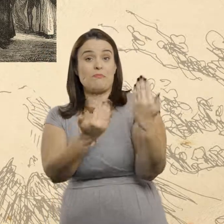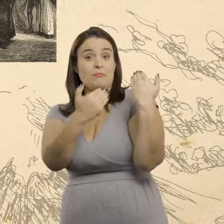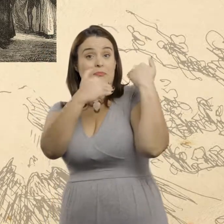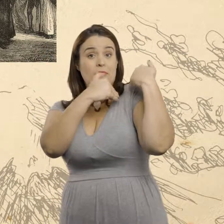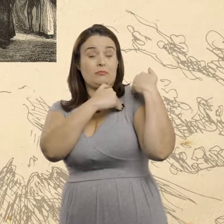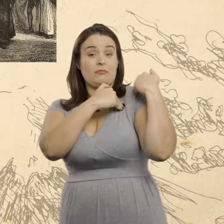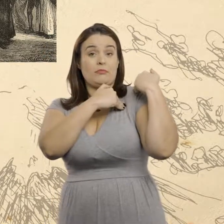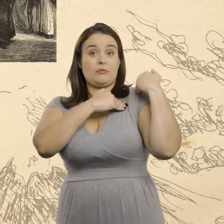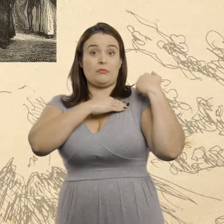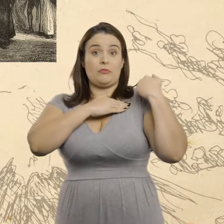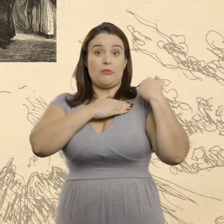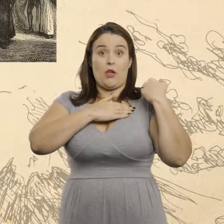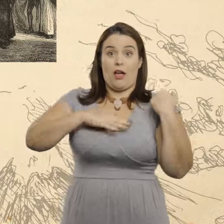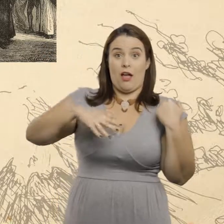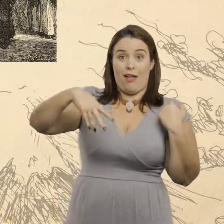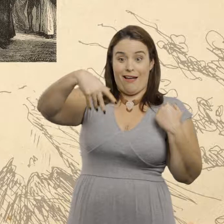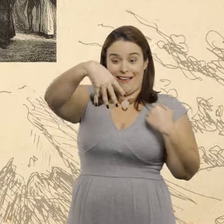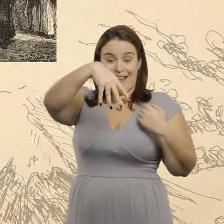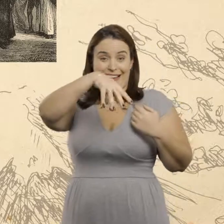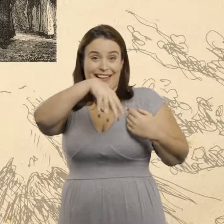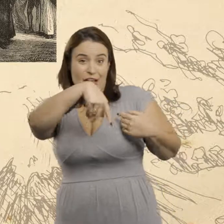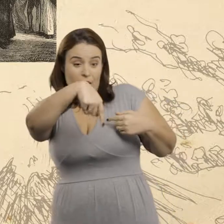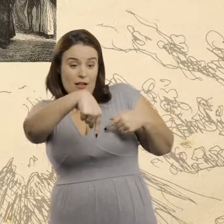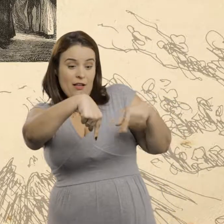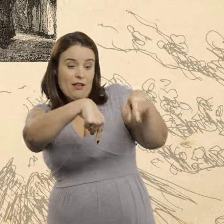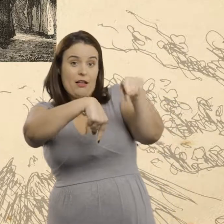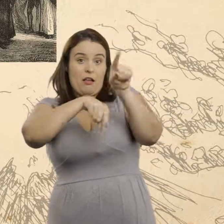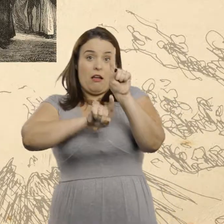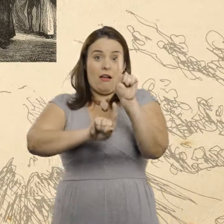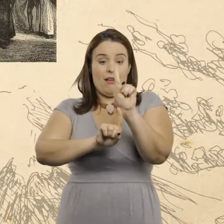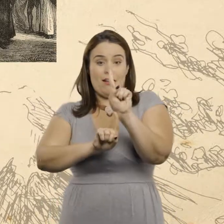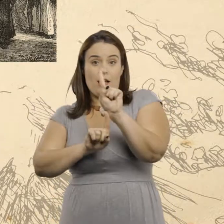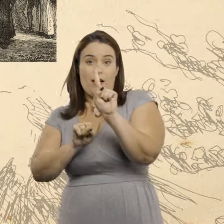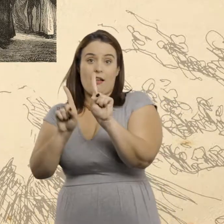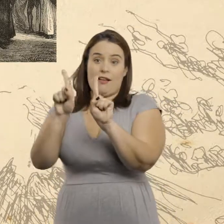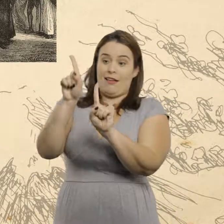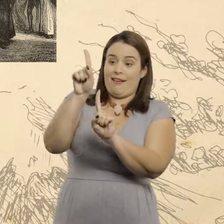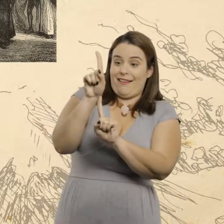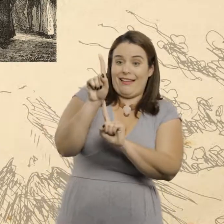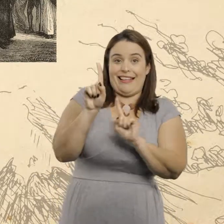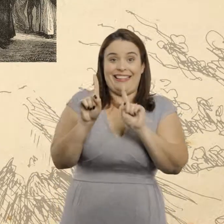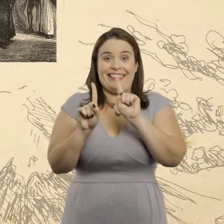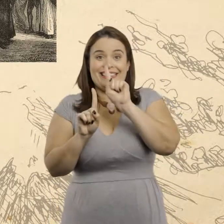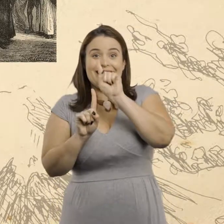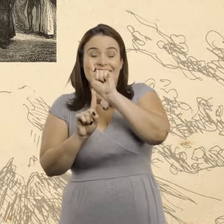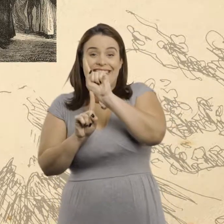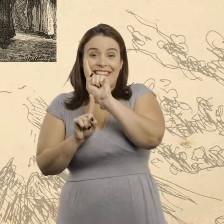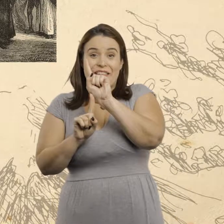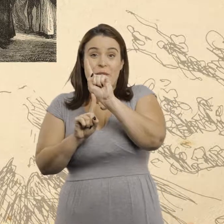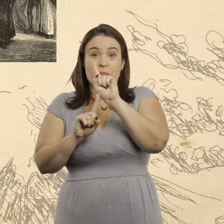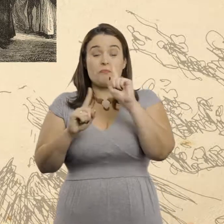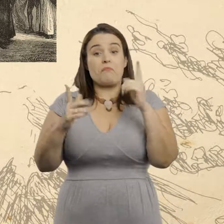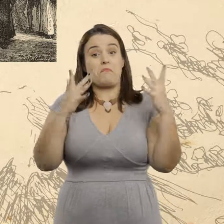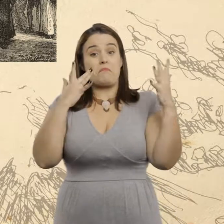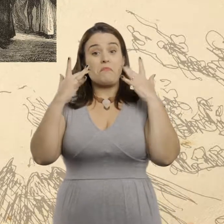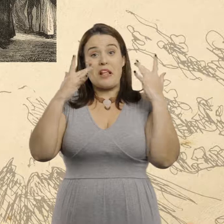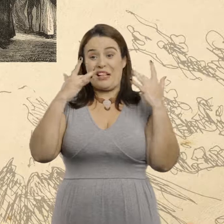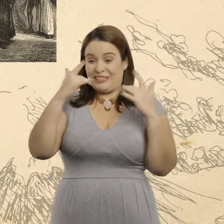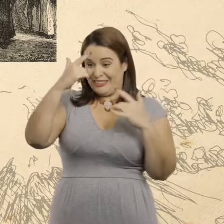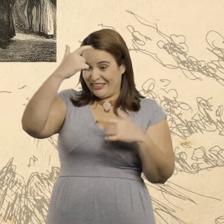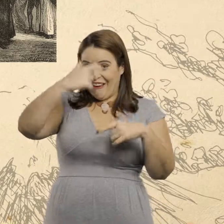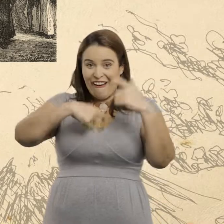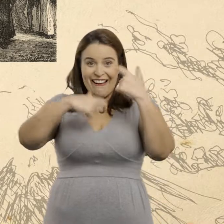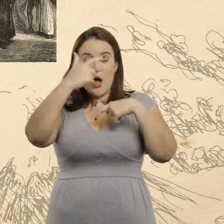ser responsável por sustentar a pirâmide humana, em que um homem fica em cima do outro até formar uma grande pirâmide.